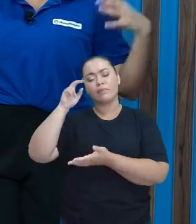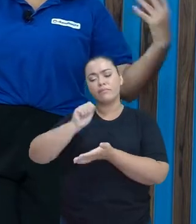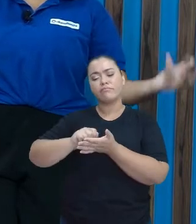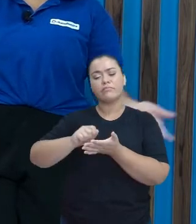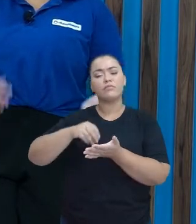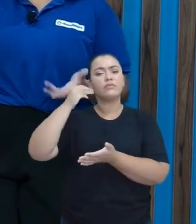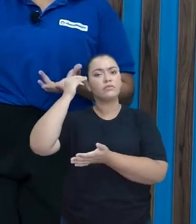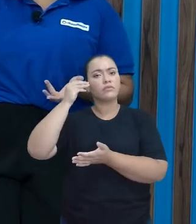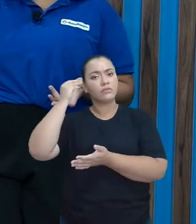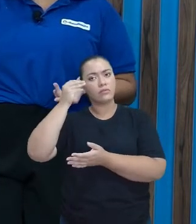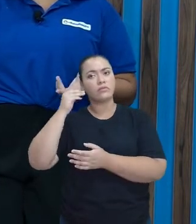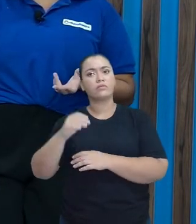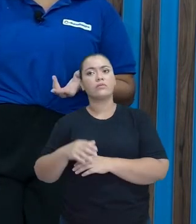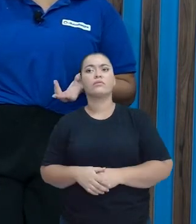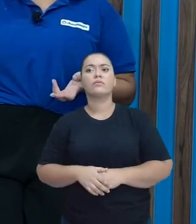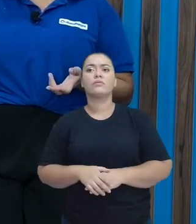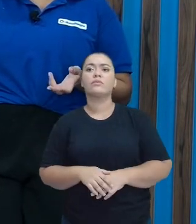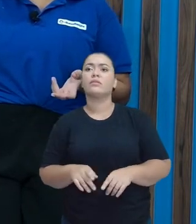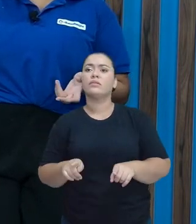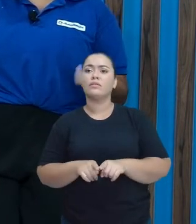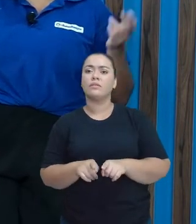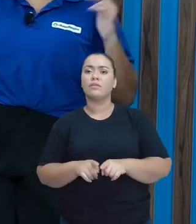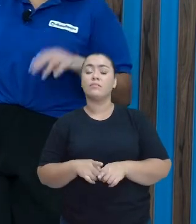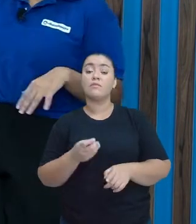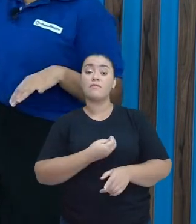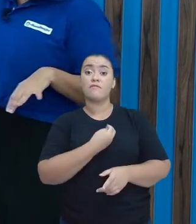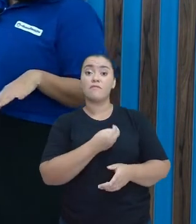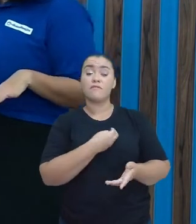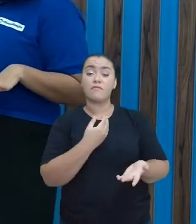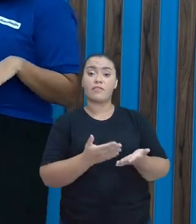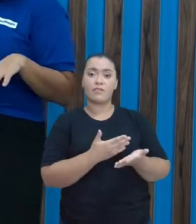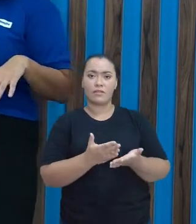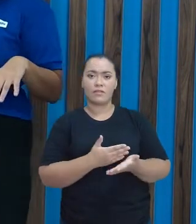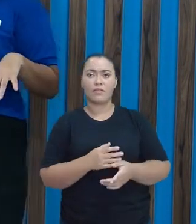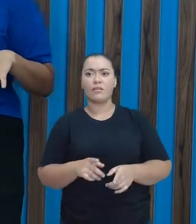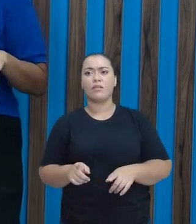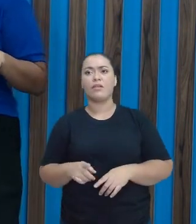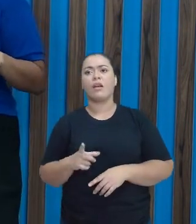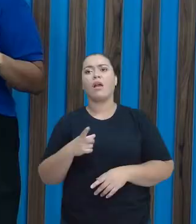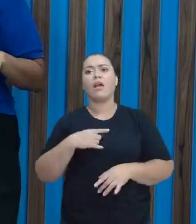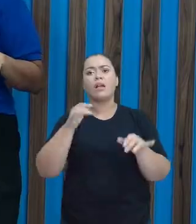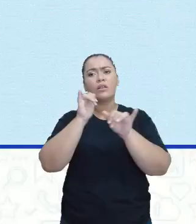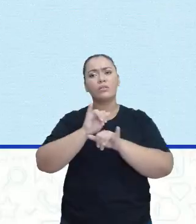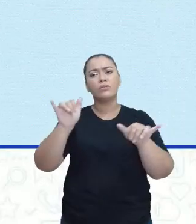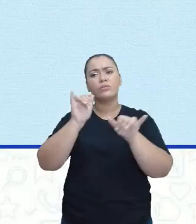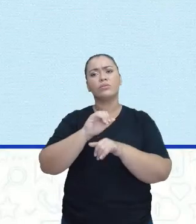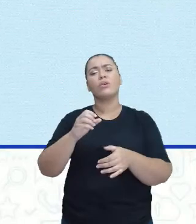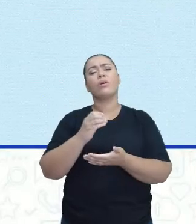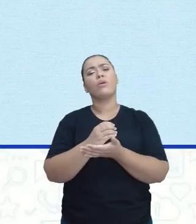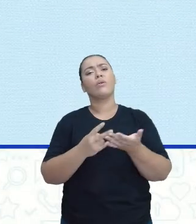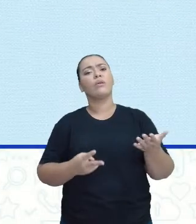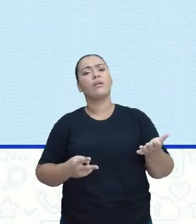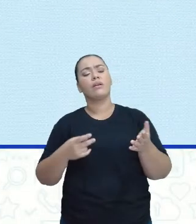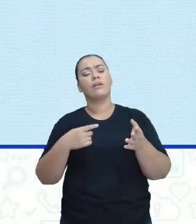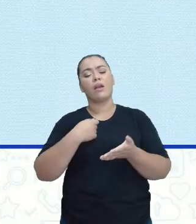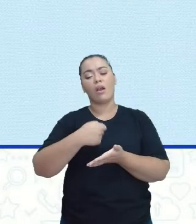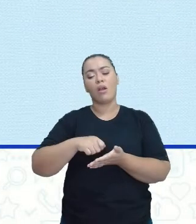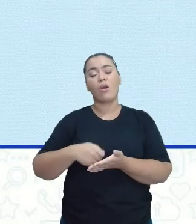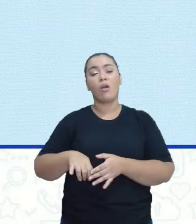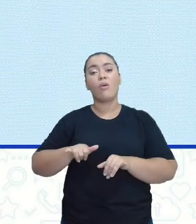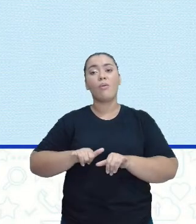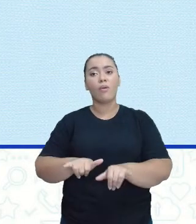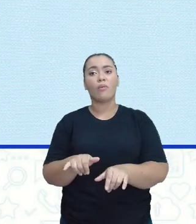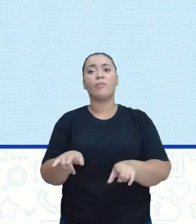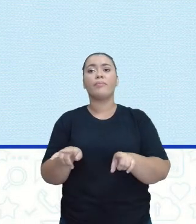experiência, biografia e autobiografia, notícia, currículo, lista de compras, cardápio. No